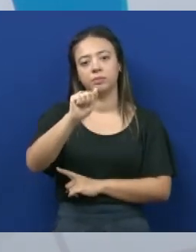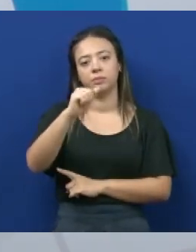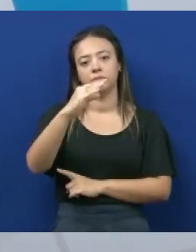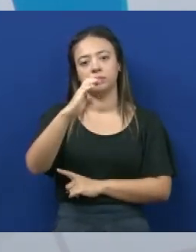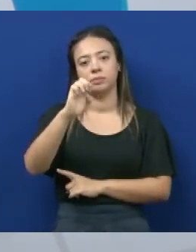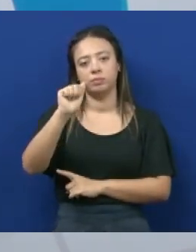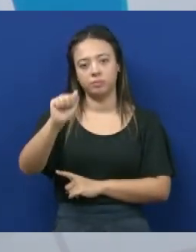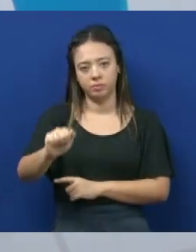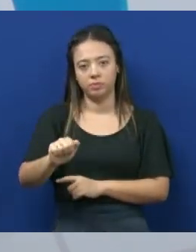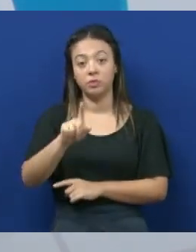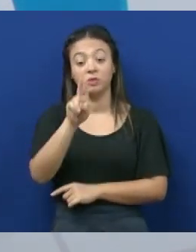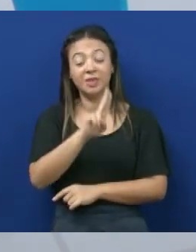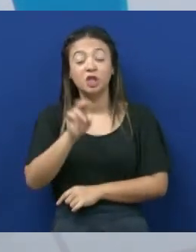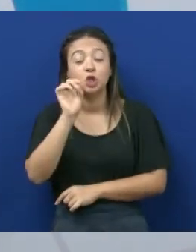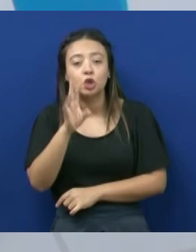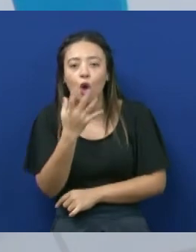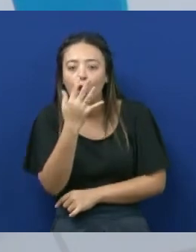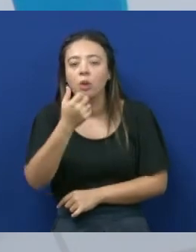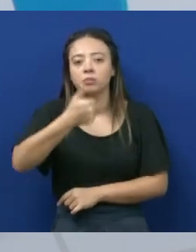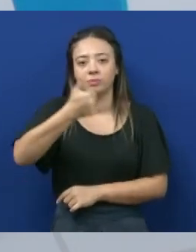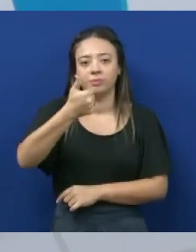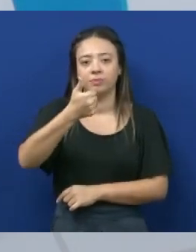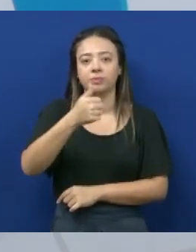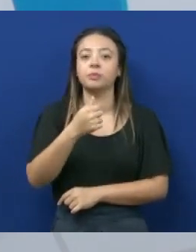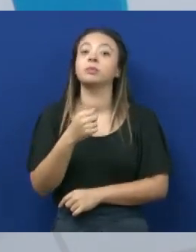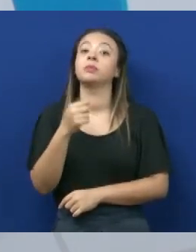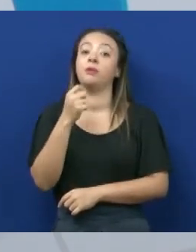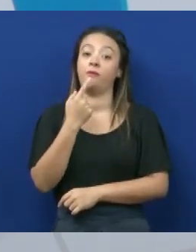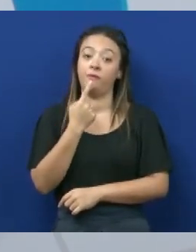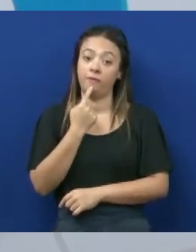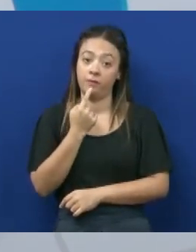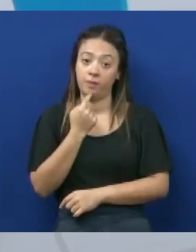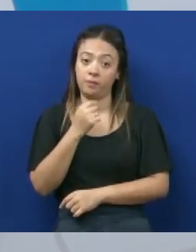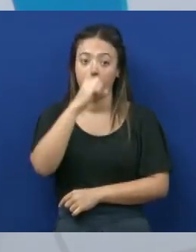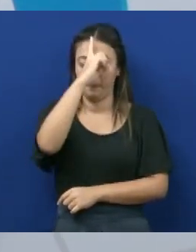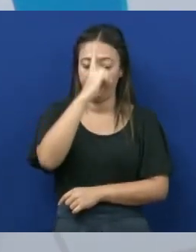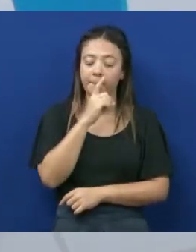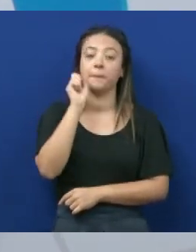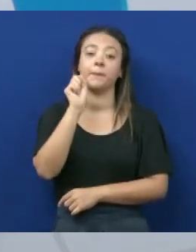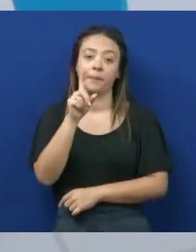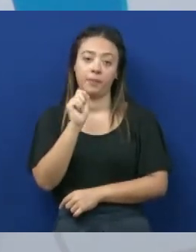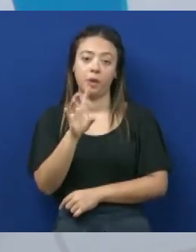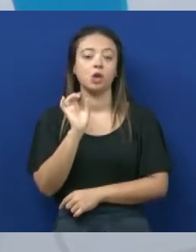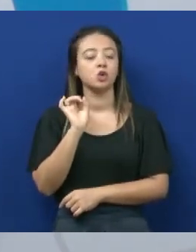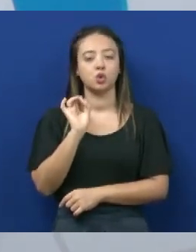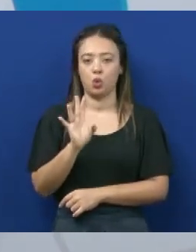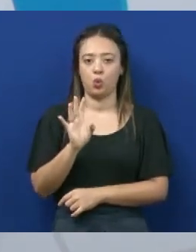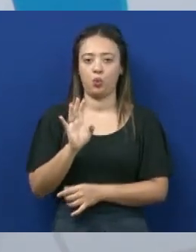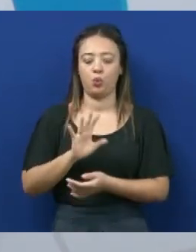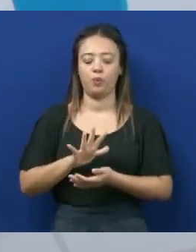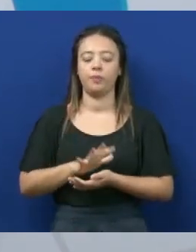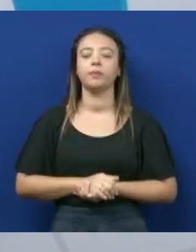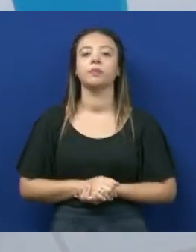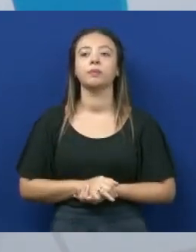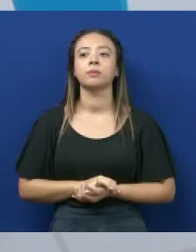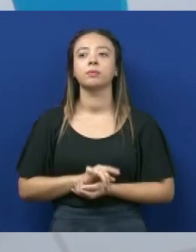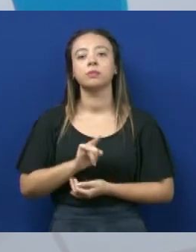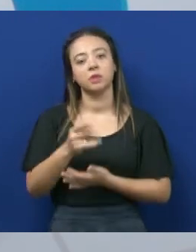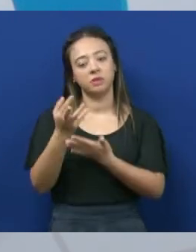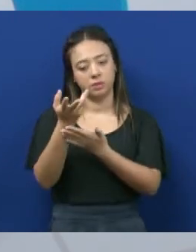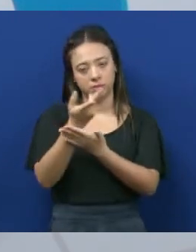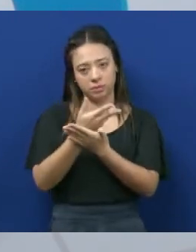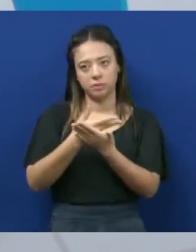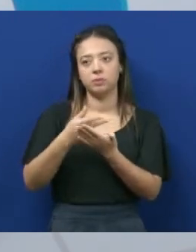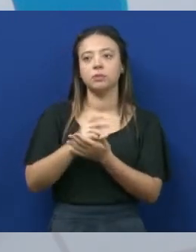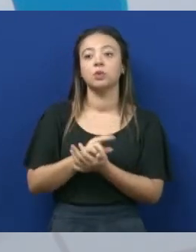as cores primárias, o vermelho, o amarelo e o azul, tá, pessoal? Você vai estar fazendo esse trabalho e vai fazer a pintura